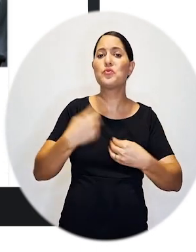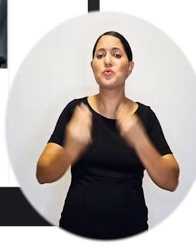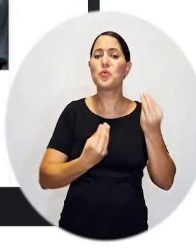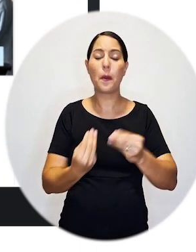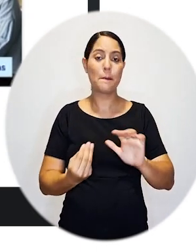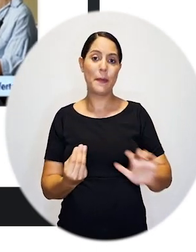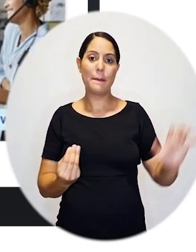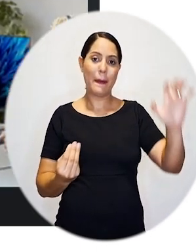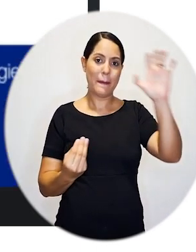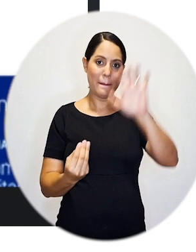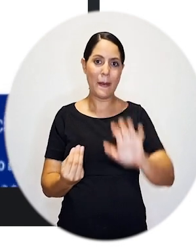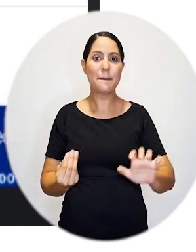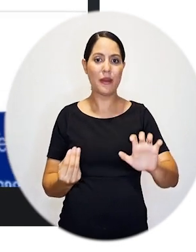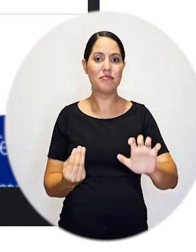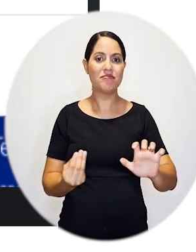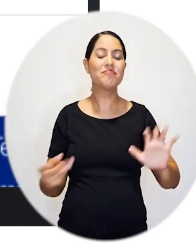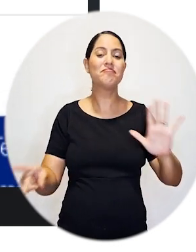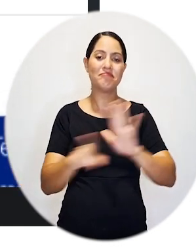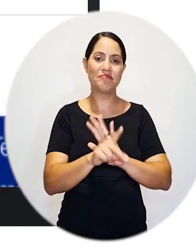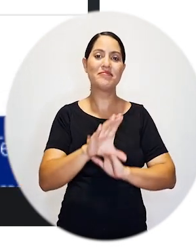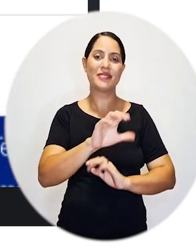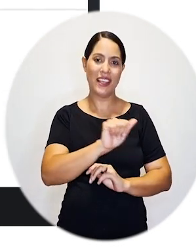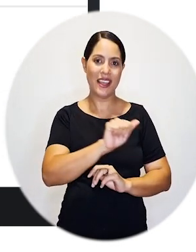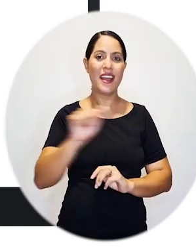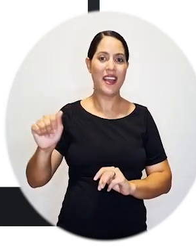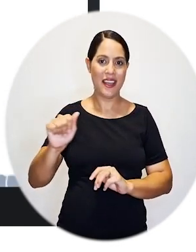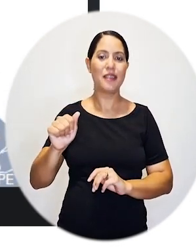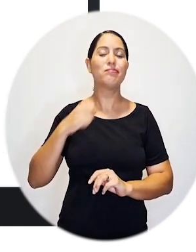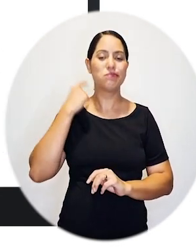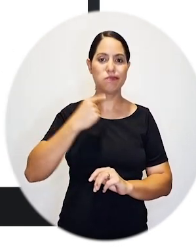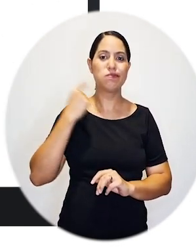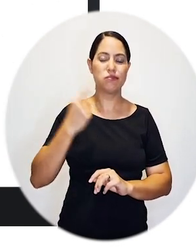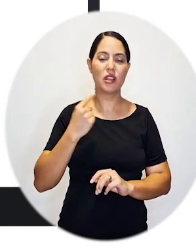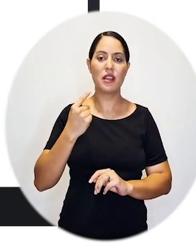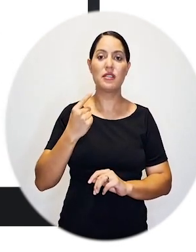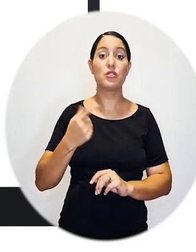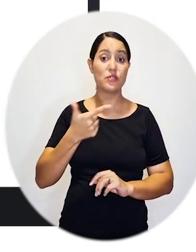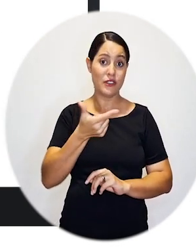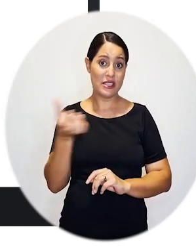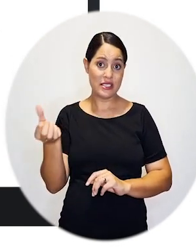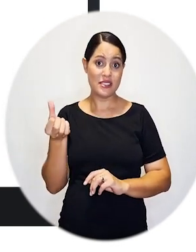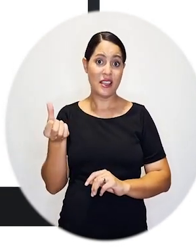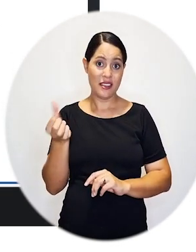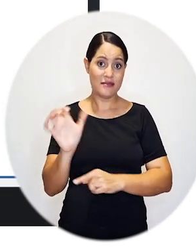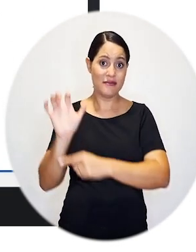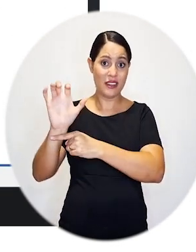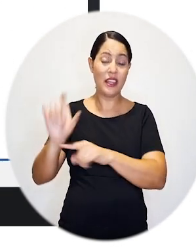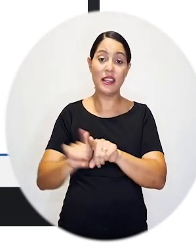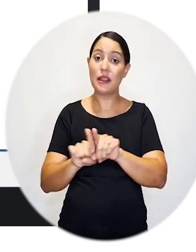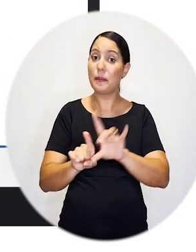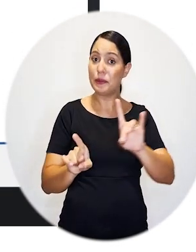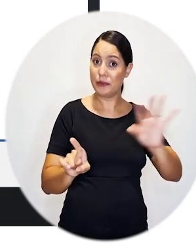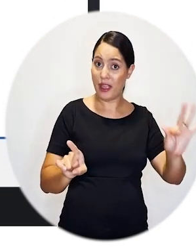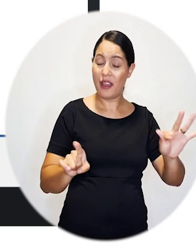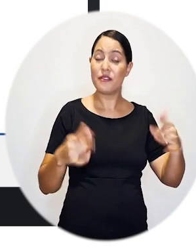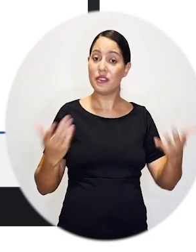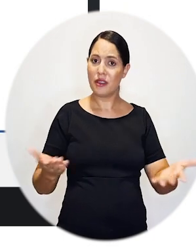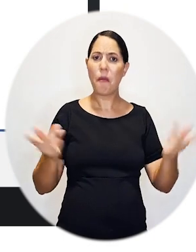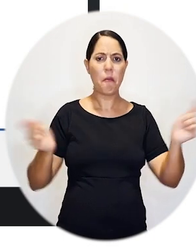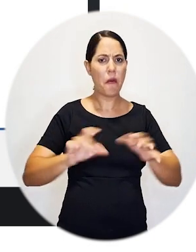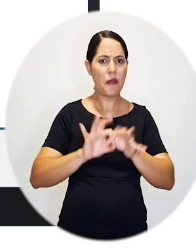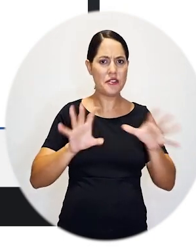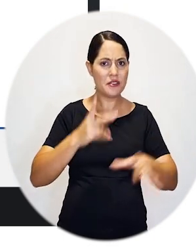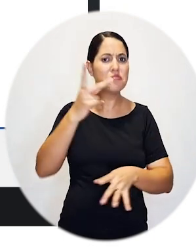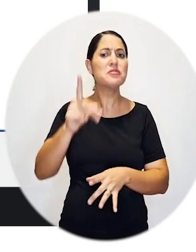possível acessar ainda os convênios estaduais realizados pelas caixas de assistências dos advogados dos 26 estados e